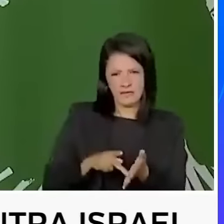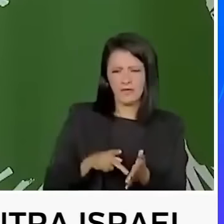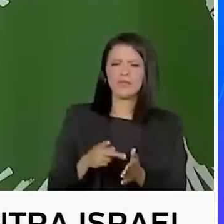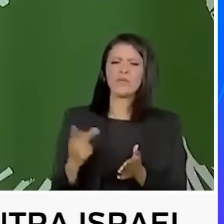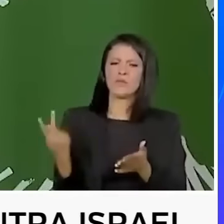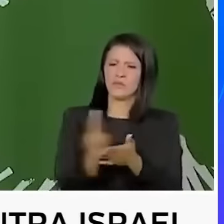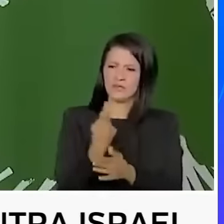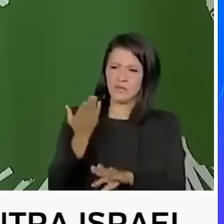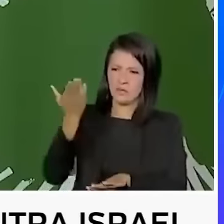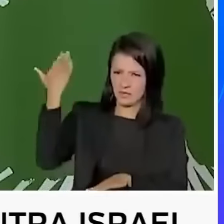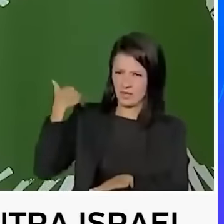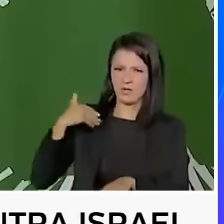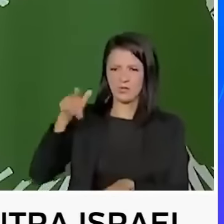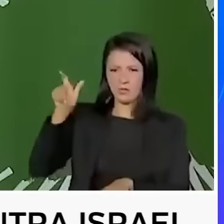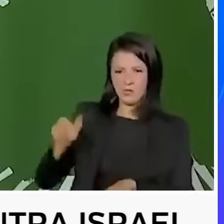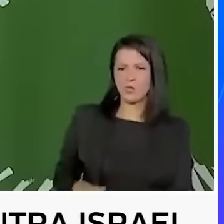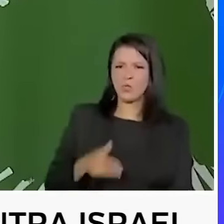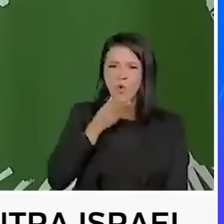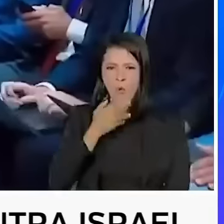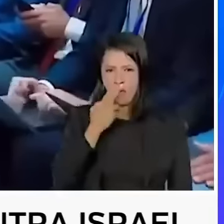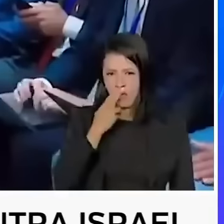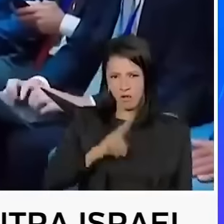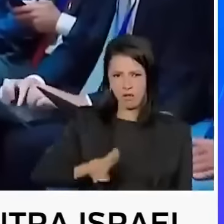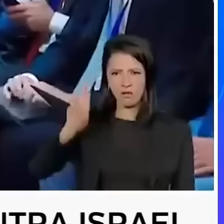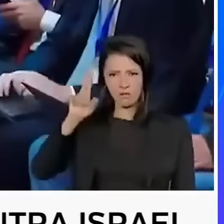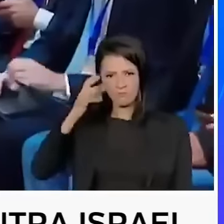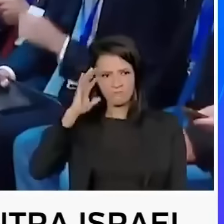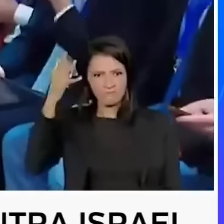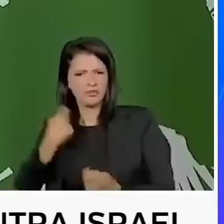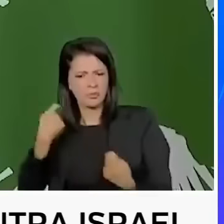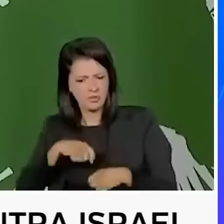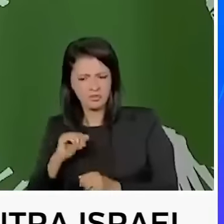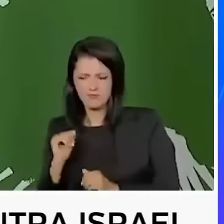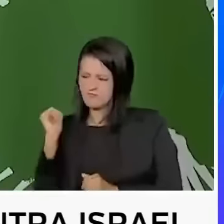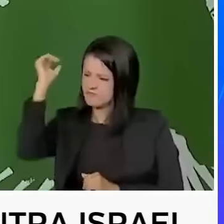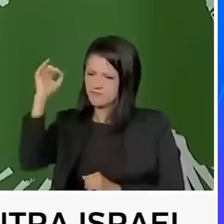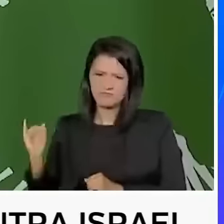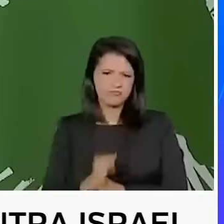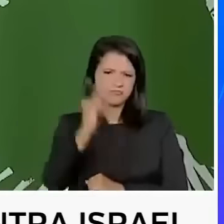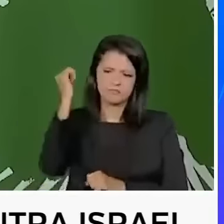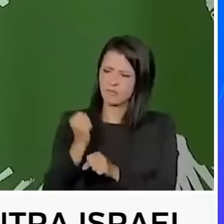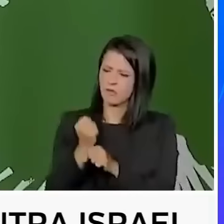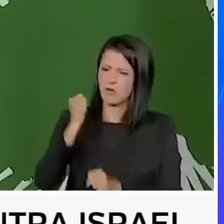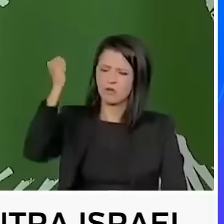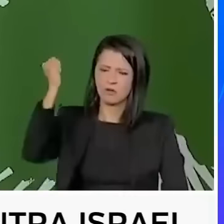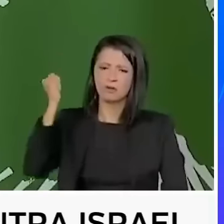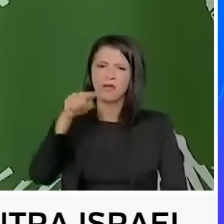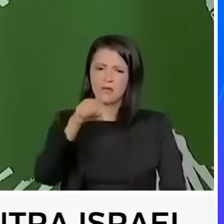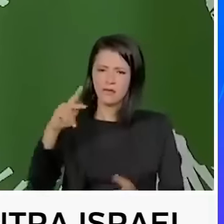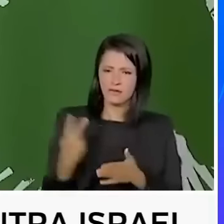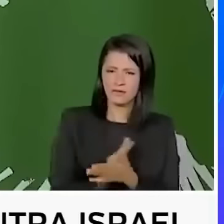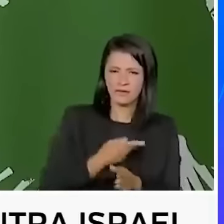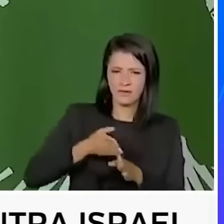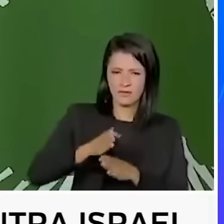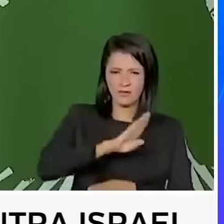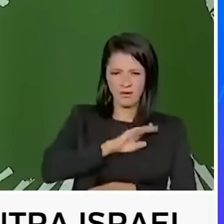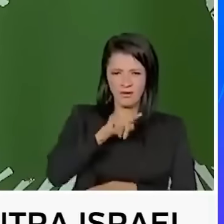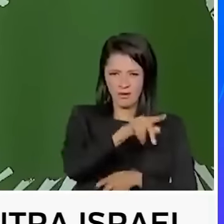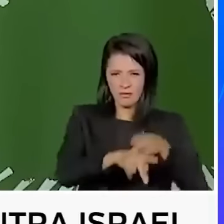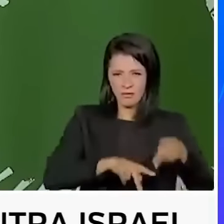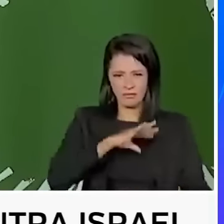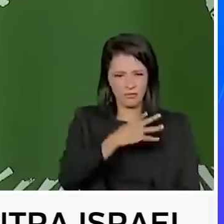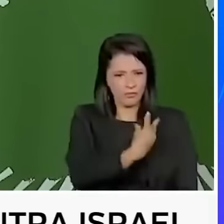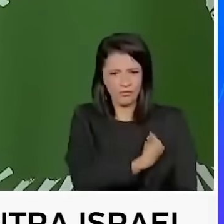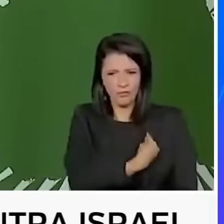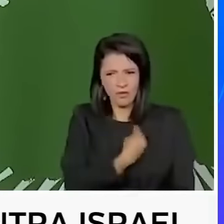situação Palestina para um pedido da assembleia geral da ONU em dezembro ainda em 2023 provavelmente os governos